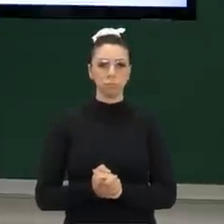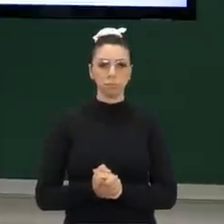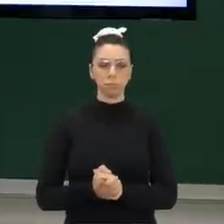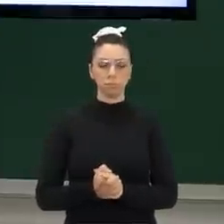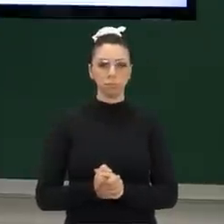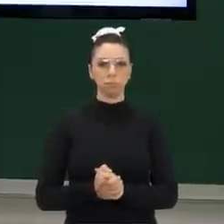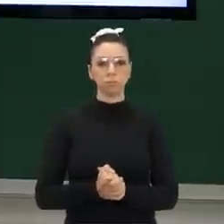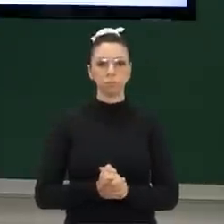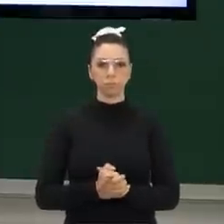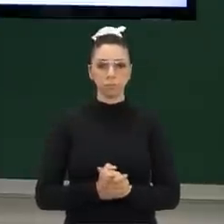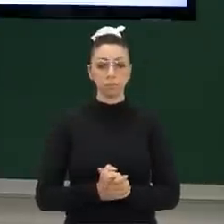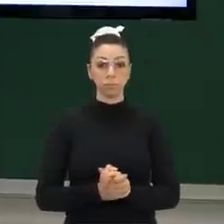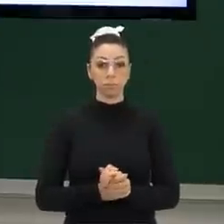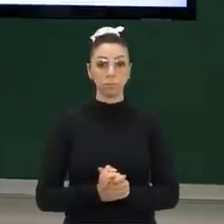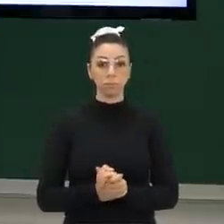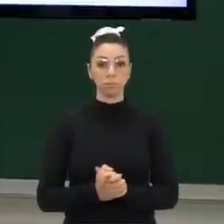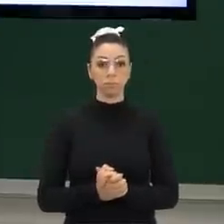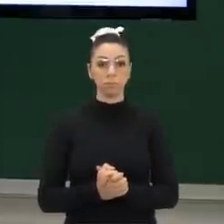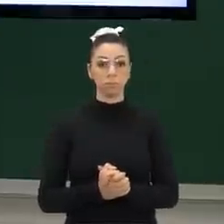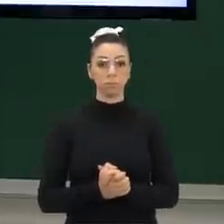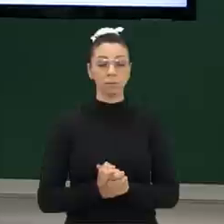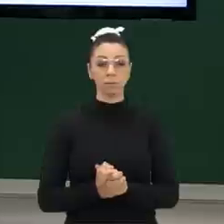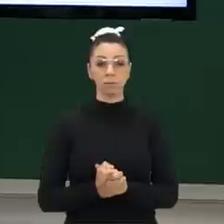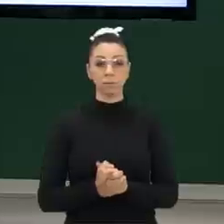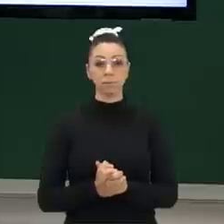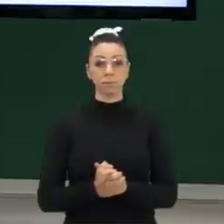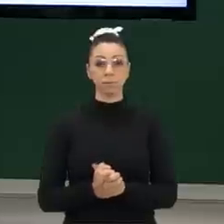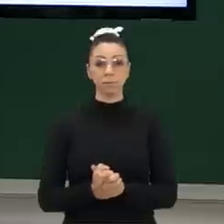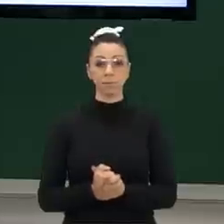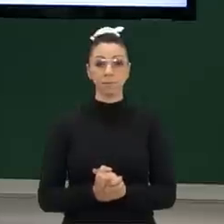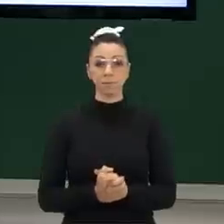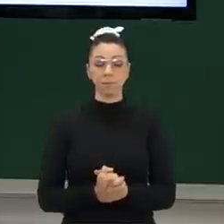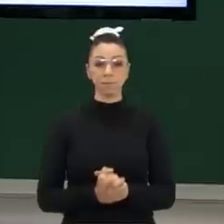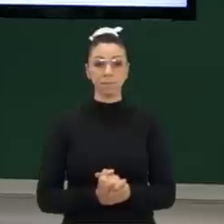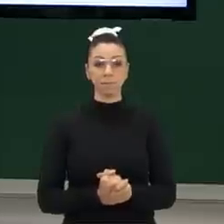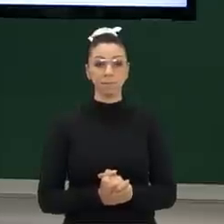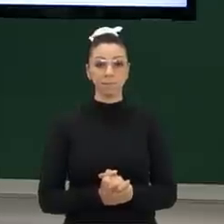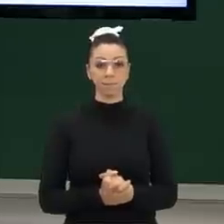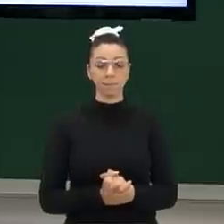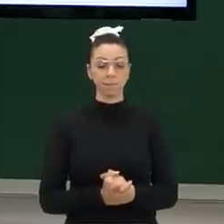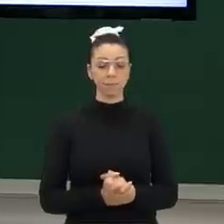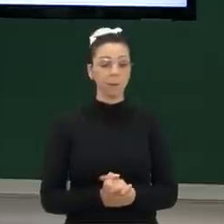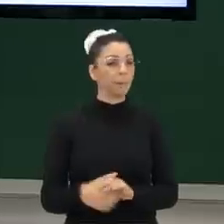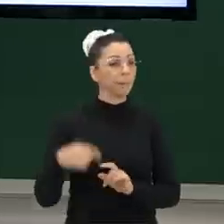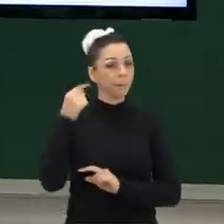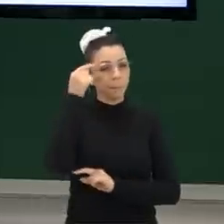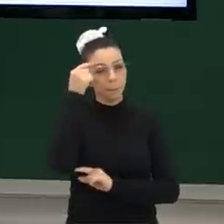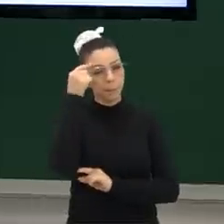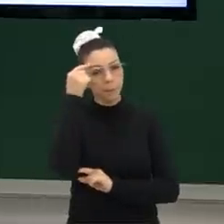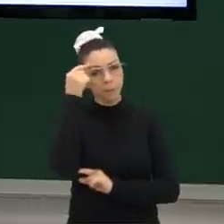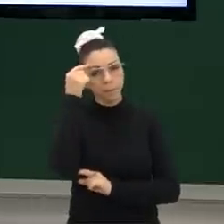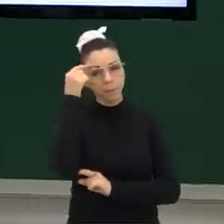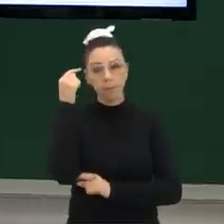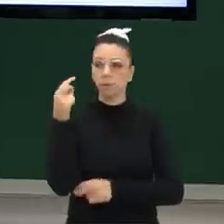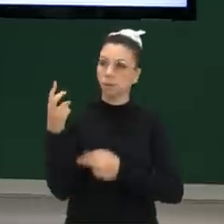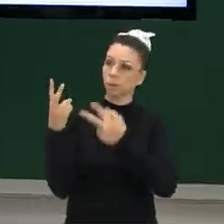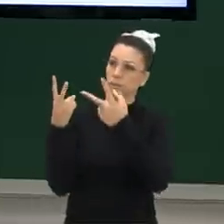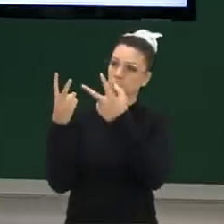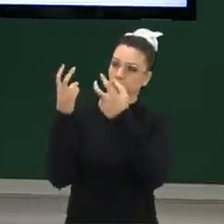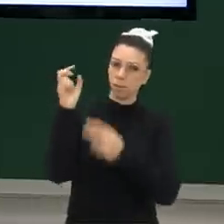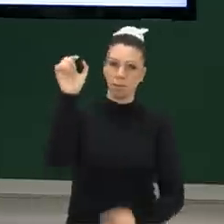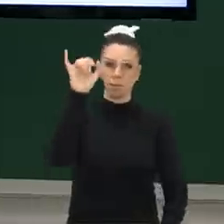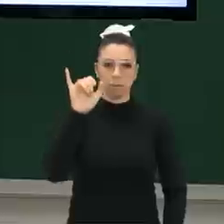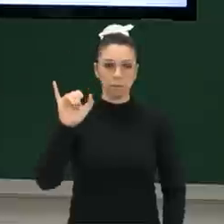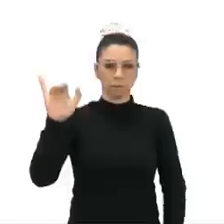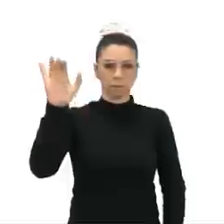Ou there is a chair and a mirror. Pensa bem, observe bem a